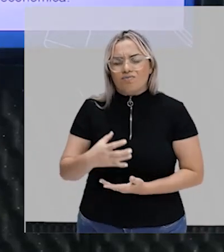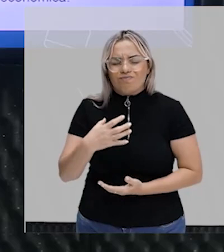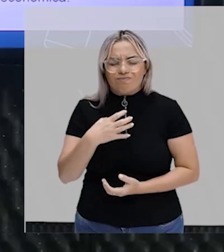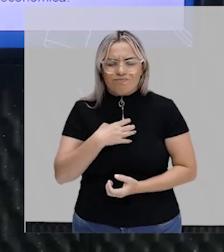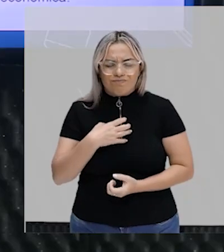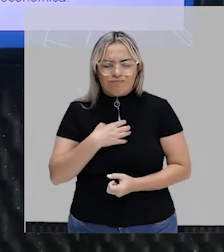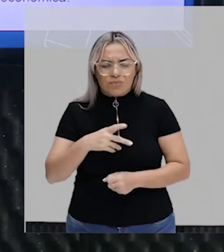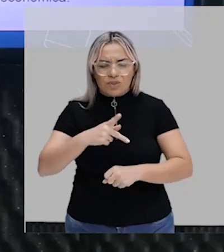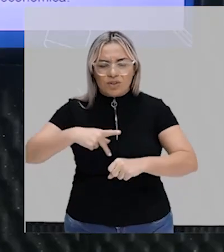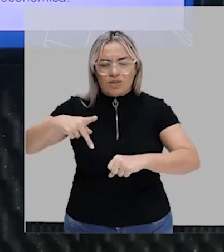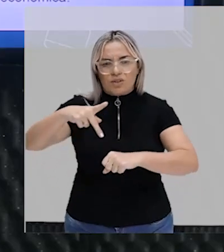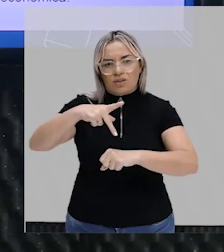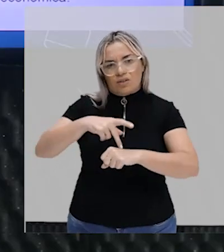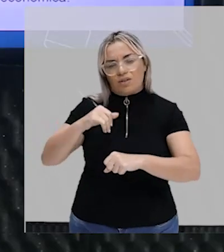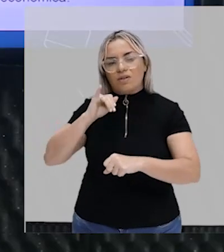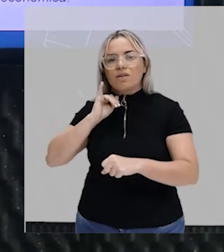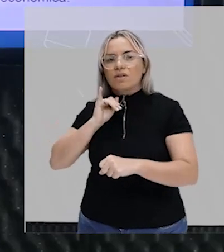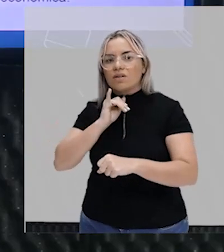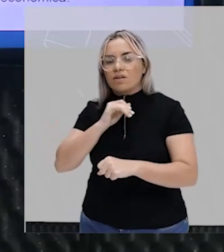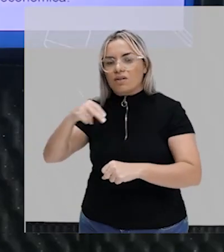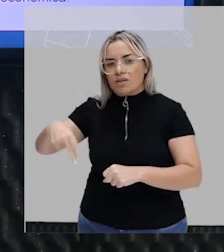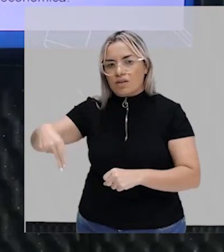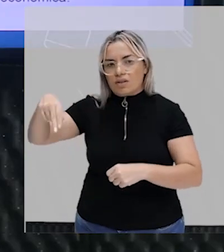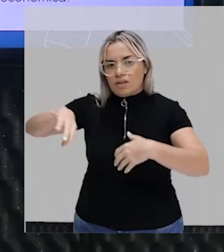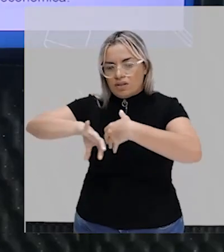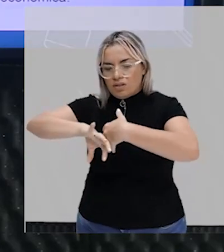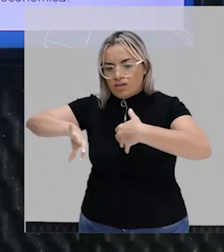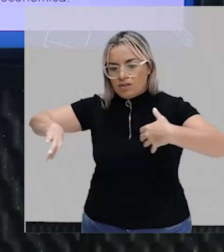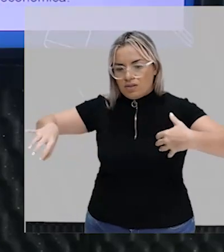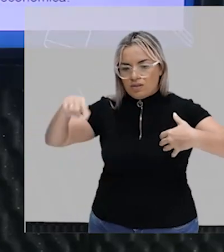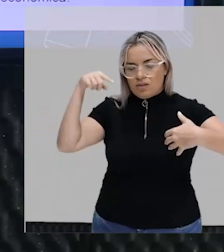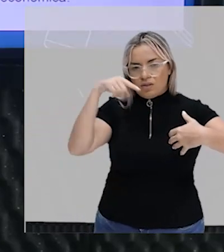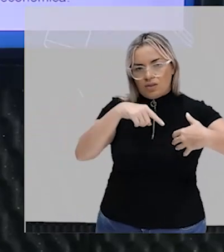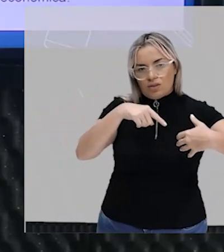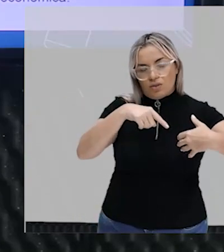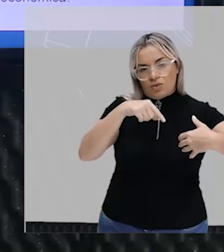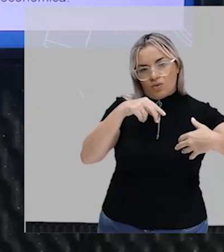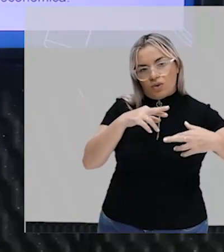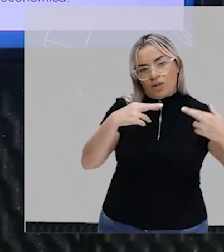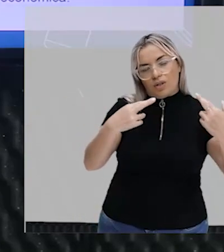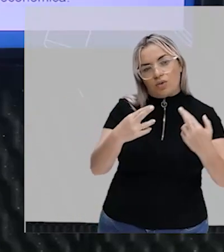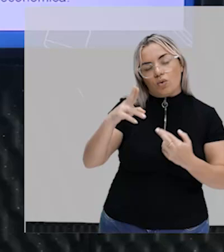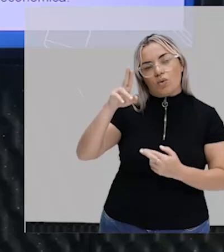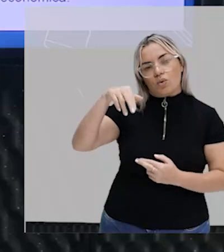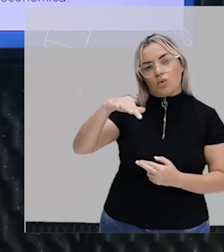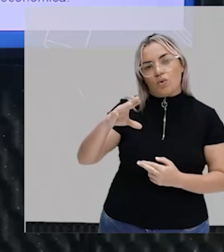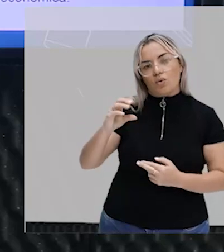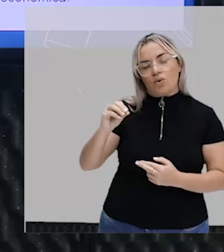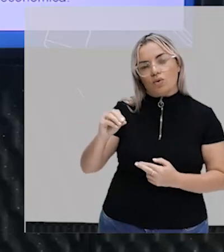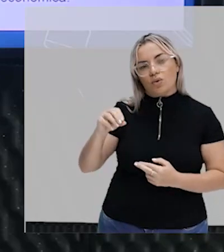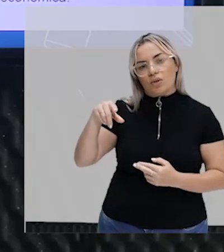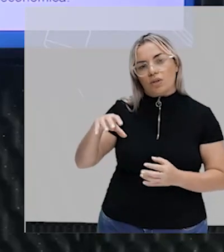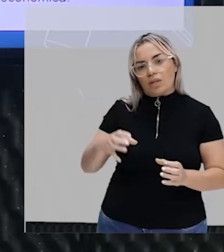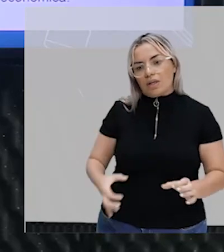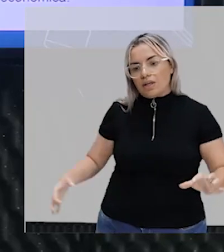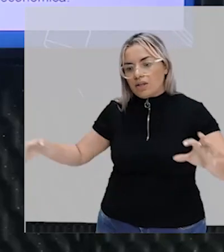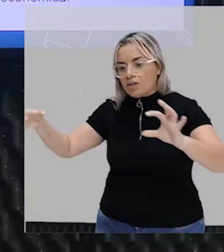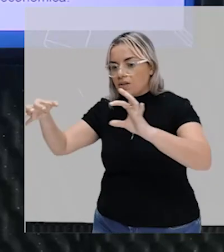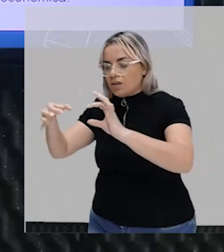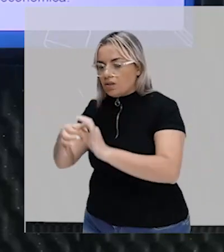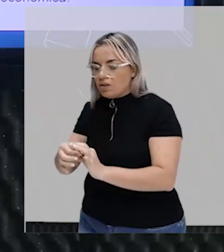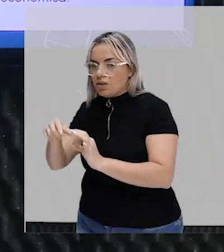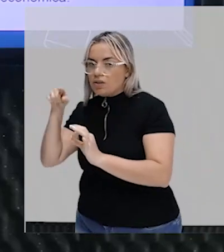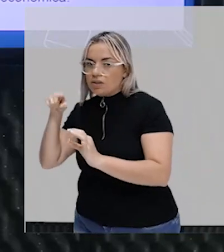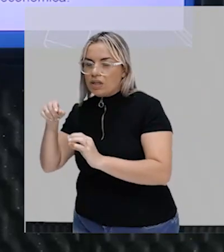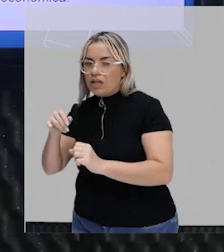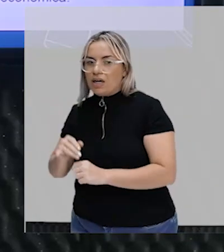se desmembrar do Reino Unido, tá certo? E querem se integrar à ilha da Irlanda, formando um só